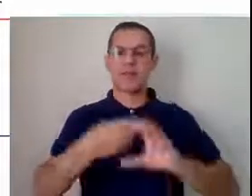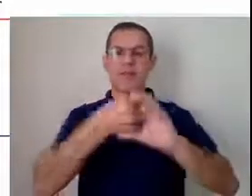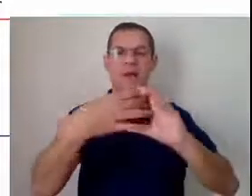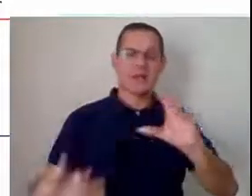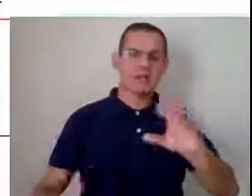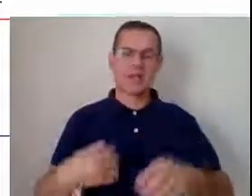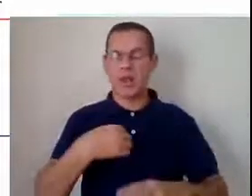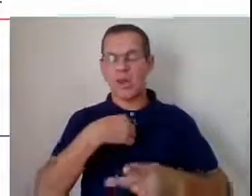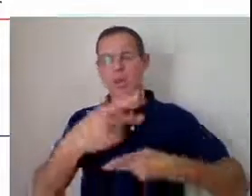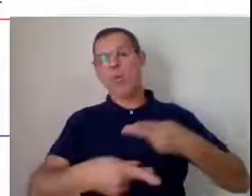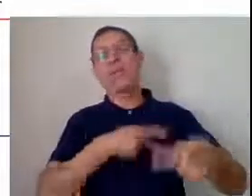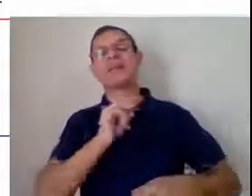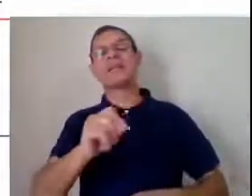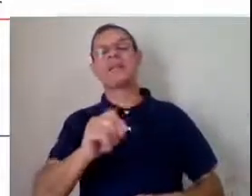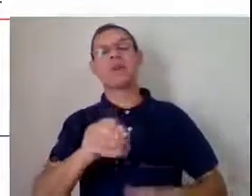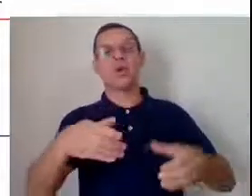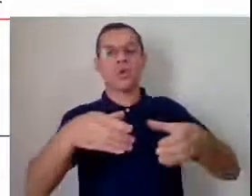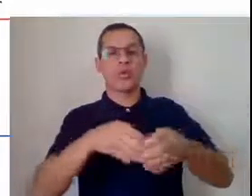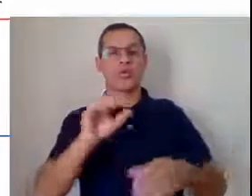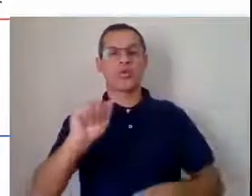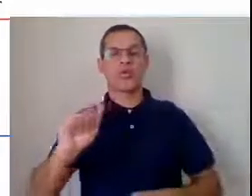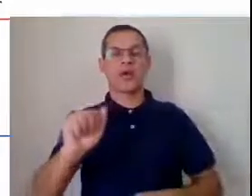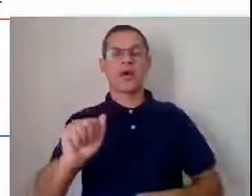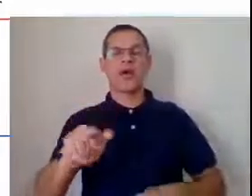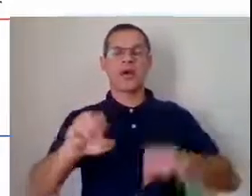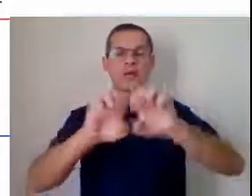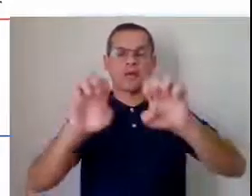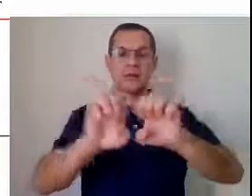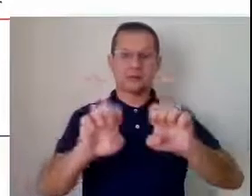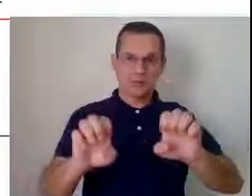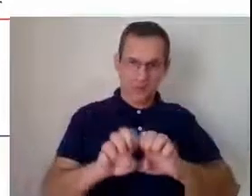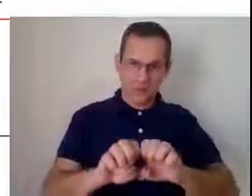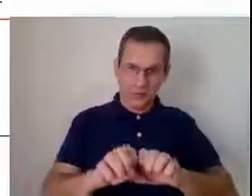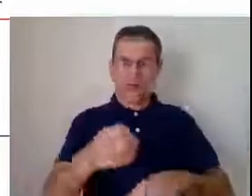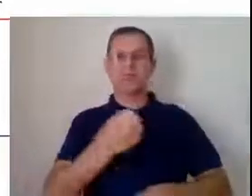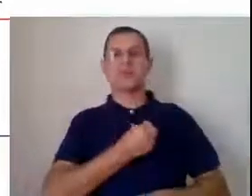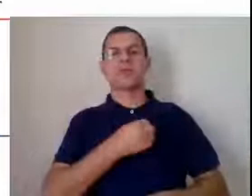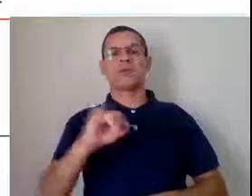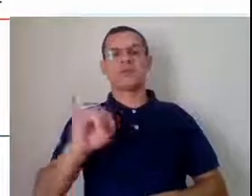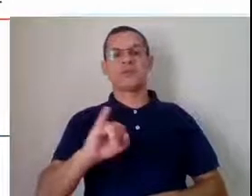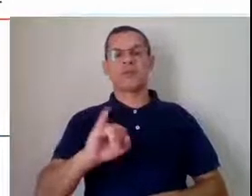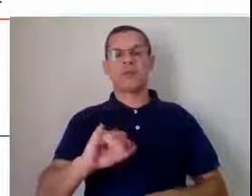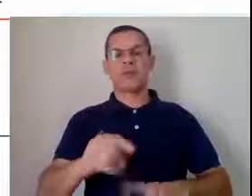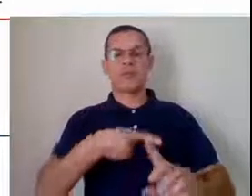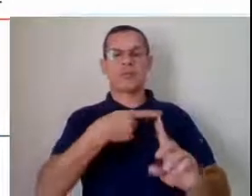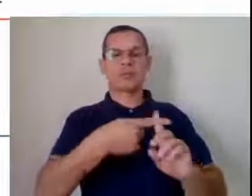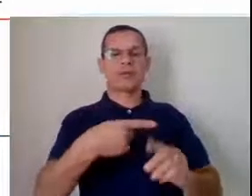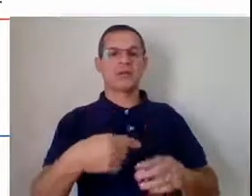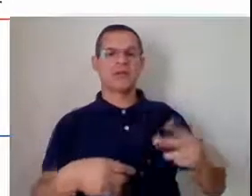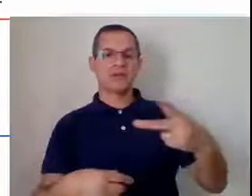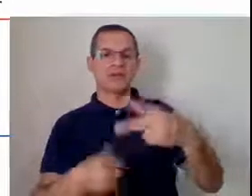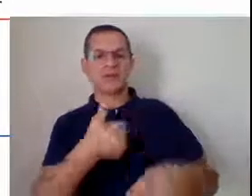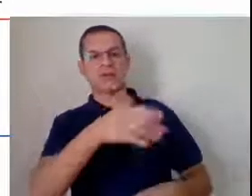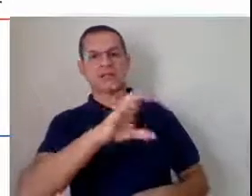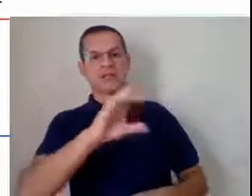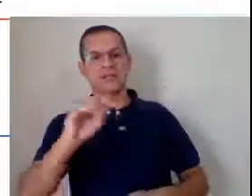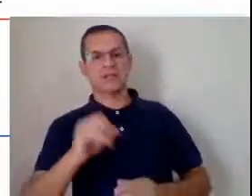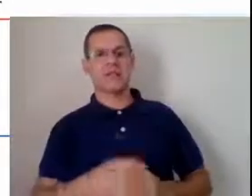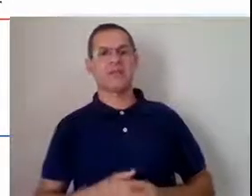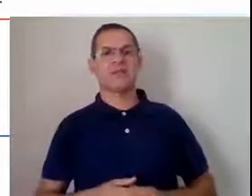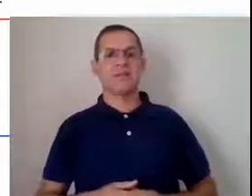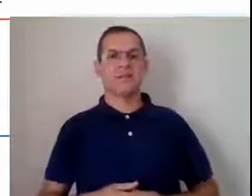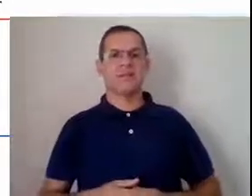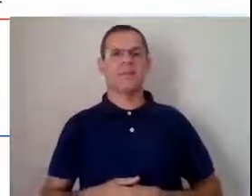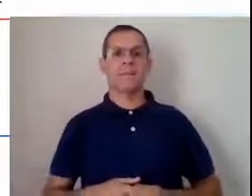propriedade. Estou dizendo que o conjunto A é composto pelos números ímpares positivos menores que 10,